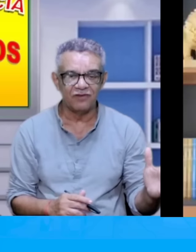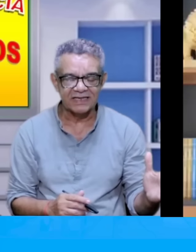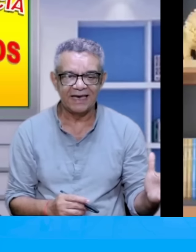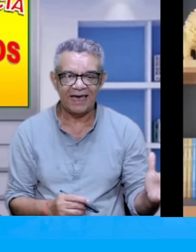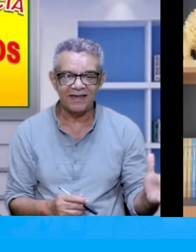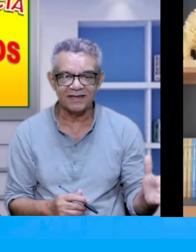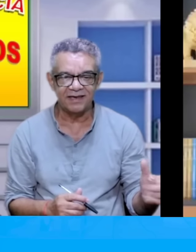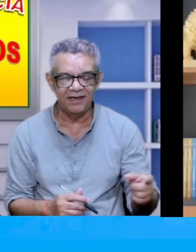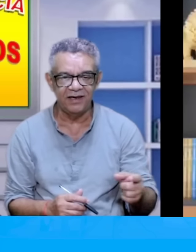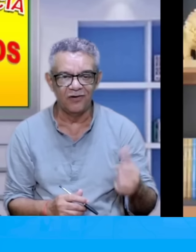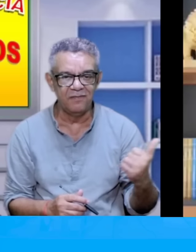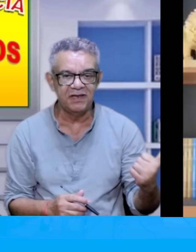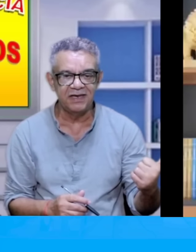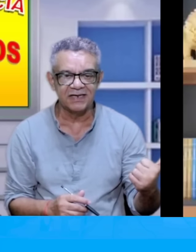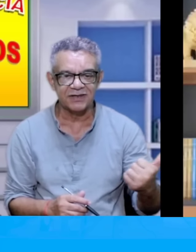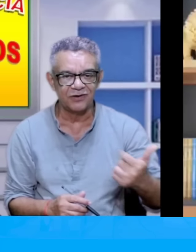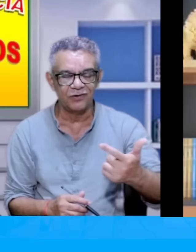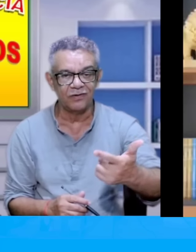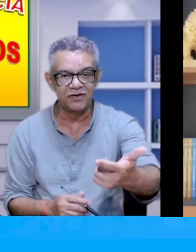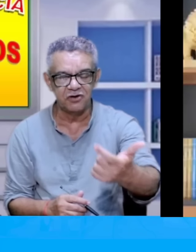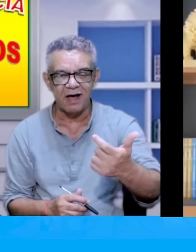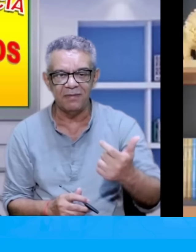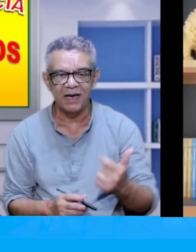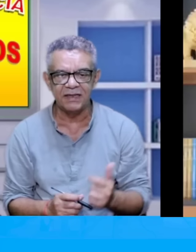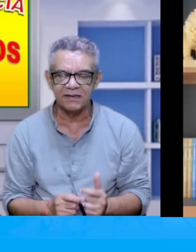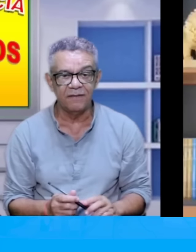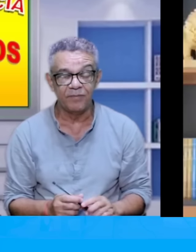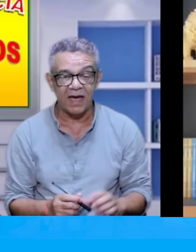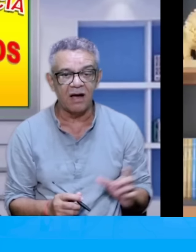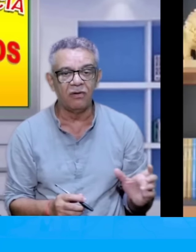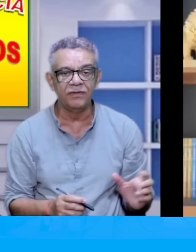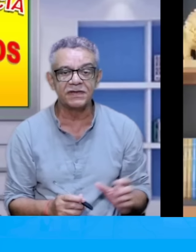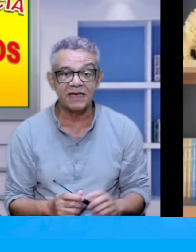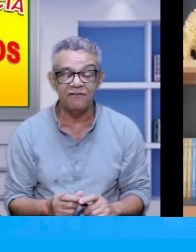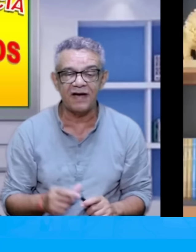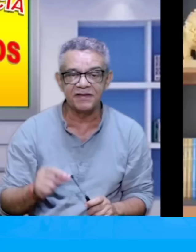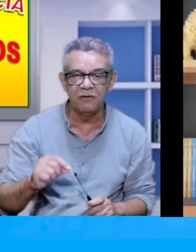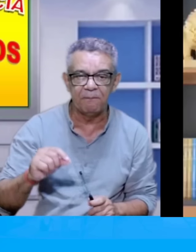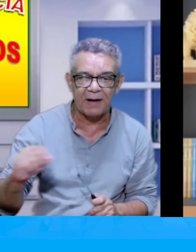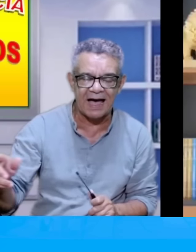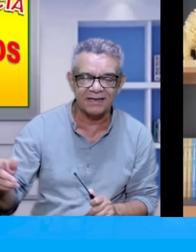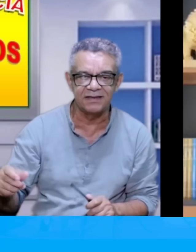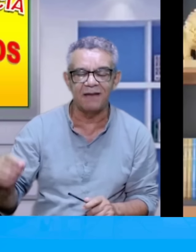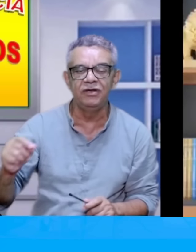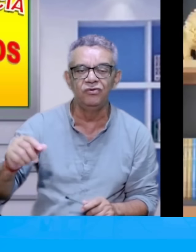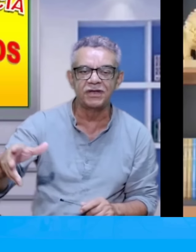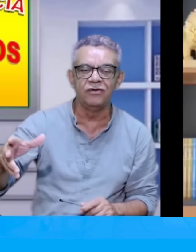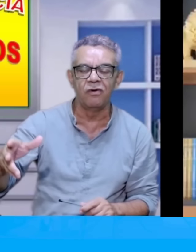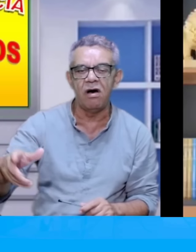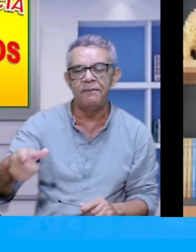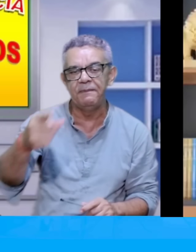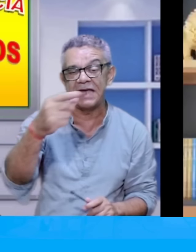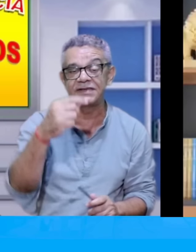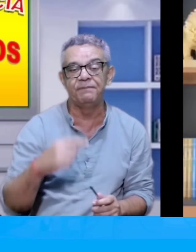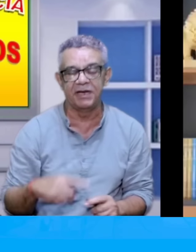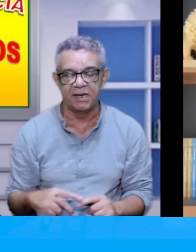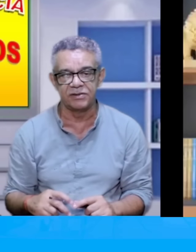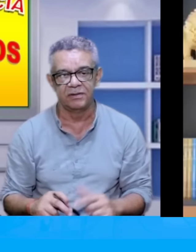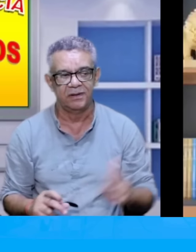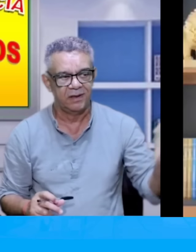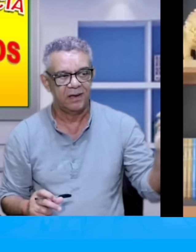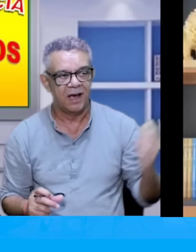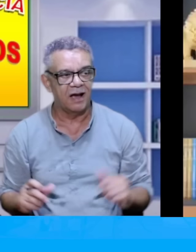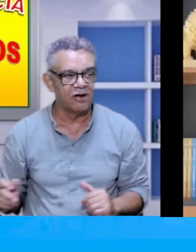lembrando a vocês que o ministro Gilmar Mendes era um dos que faziam parte da minuta do golpe para ser